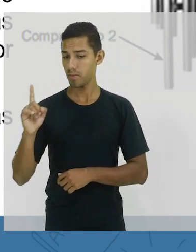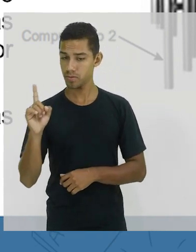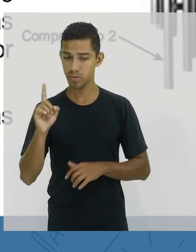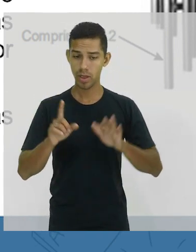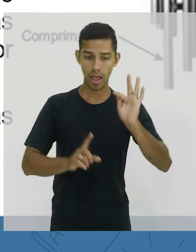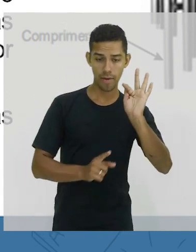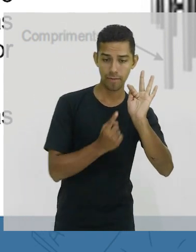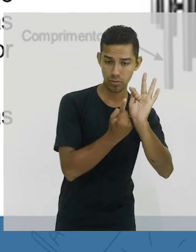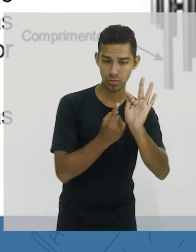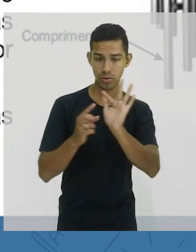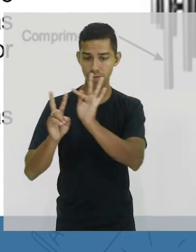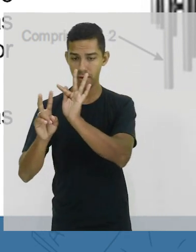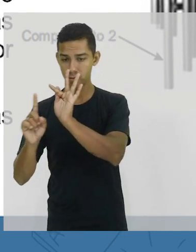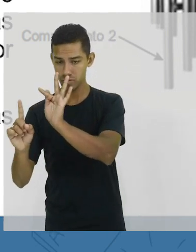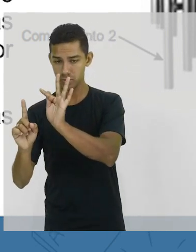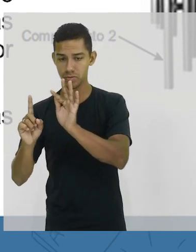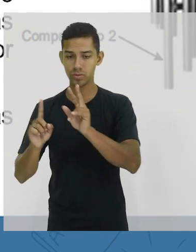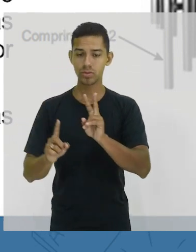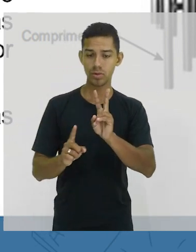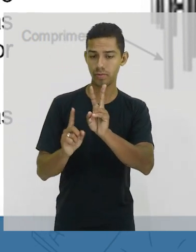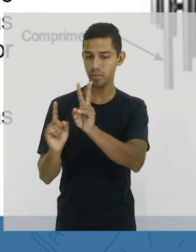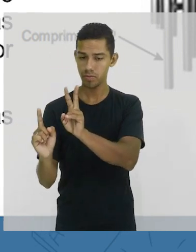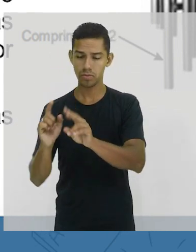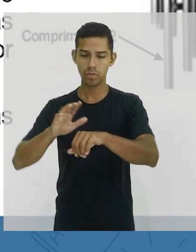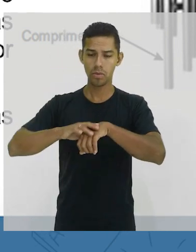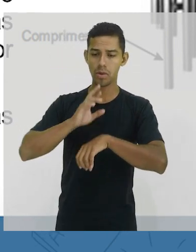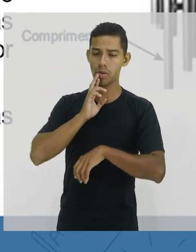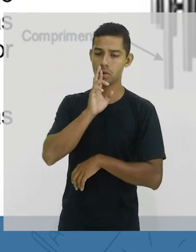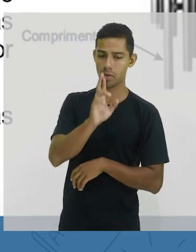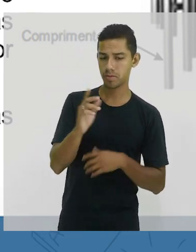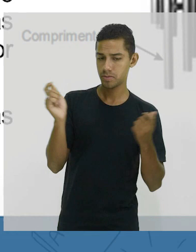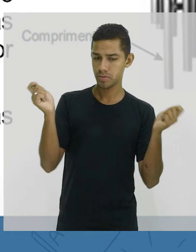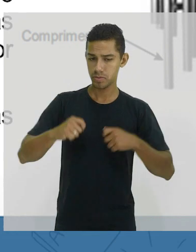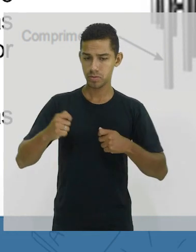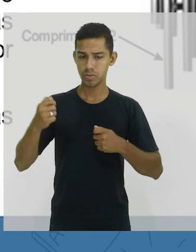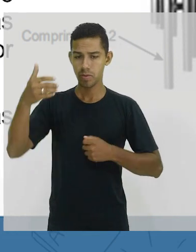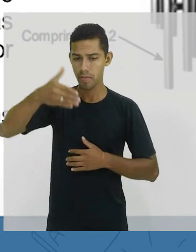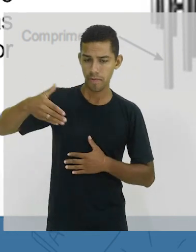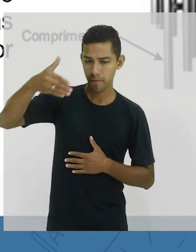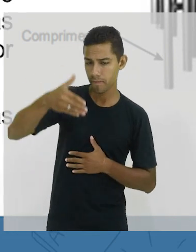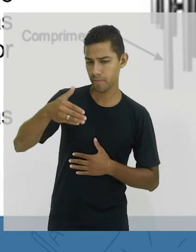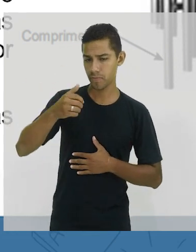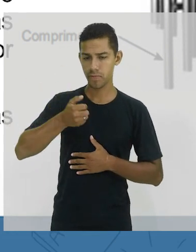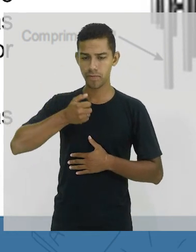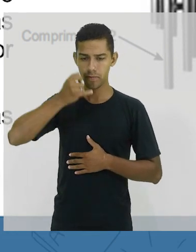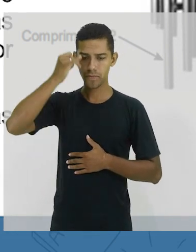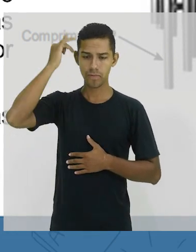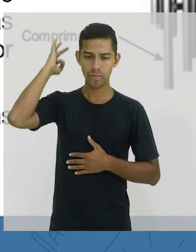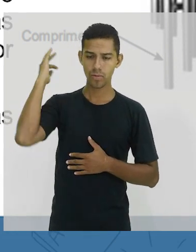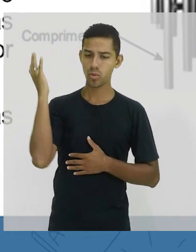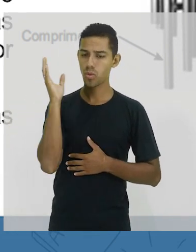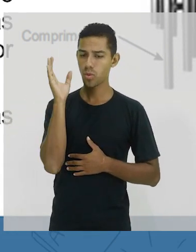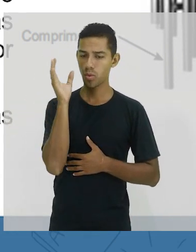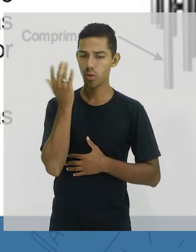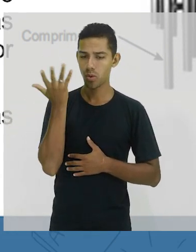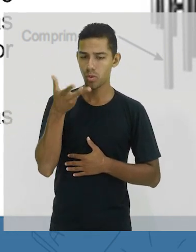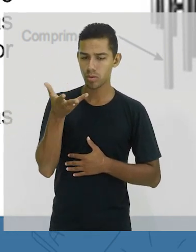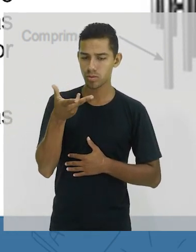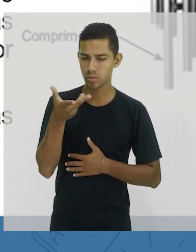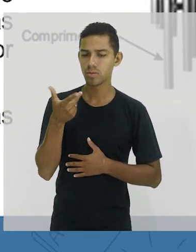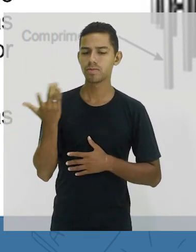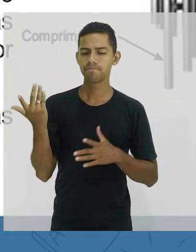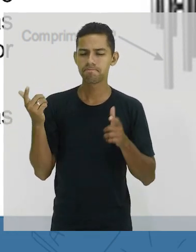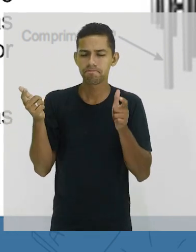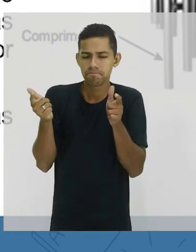frequência fundamental e a velocidade de propagação do som emitido, certo? Pela barra de menor